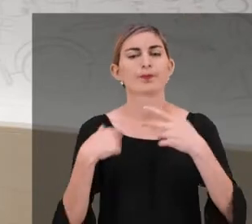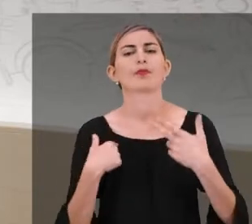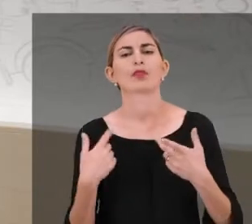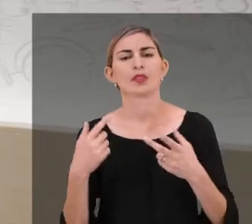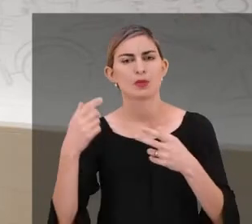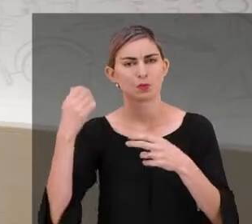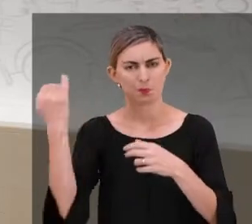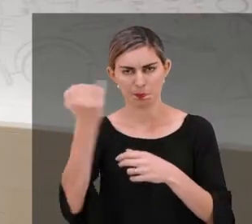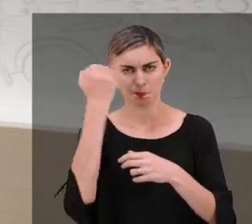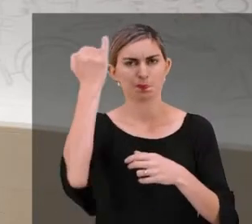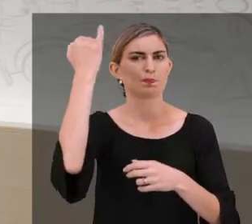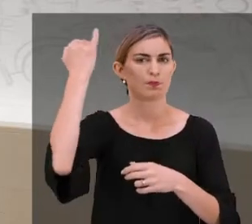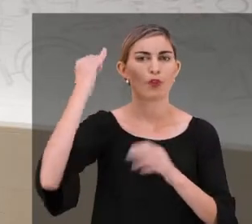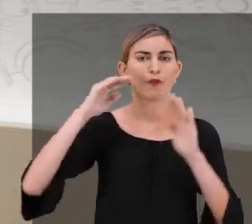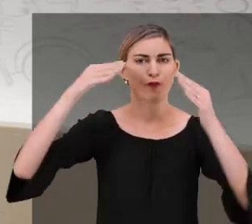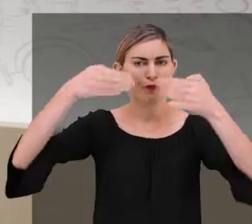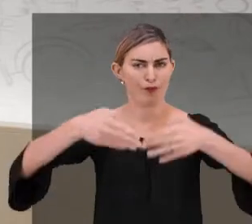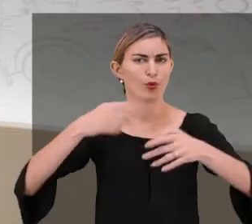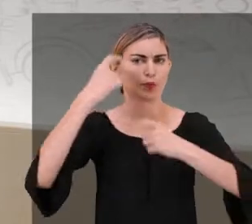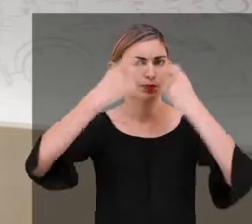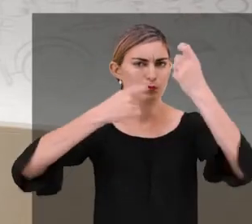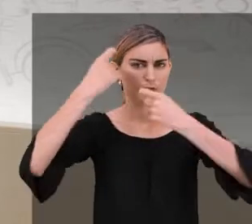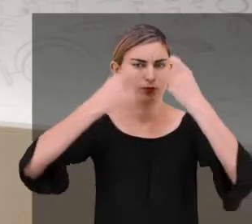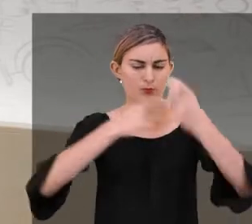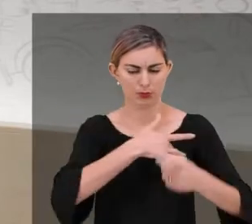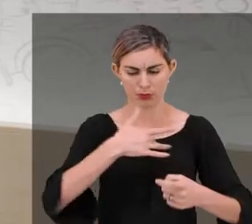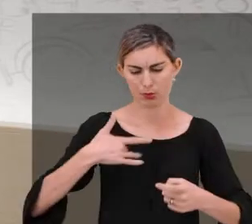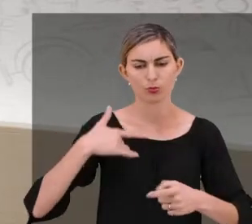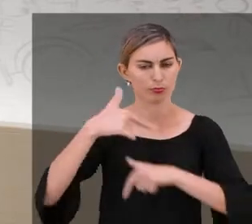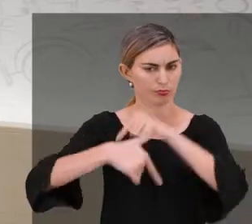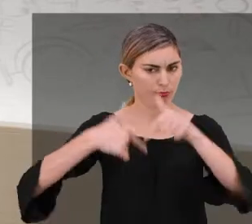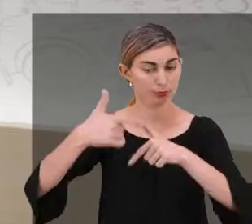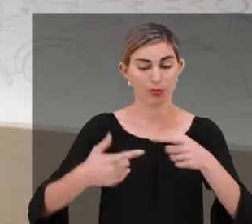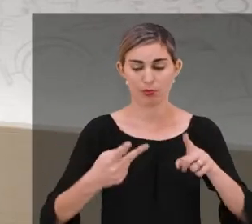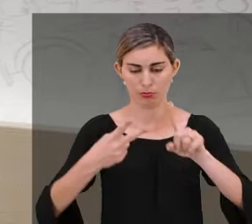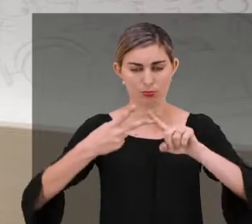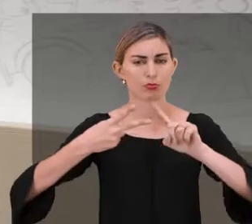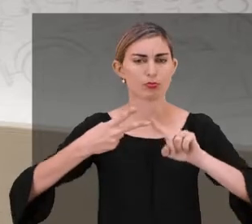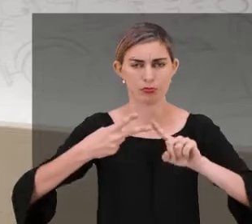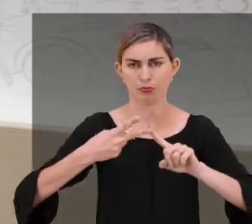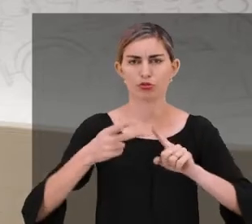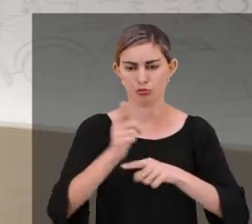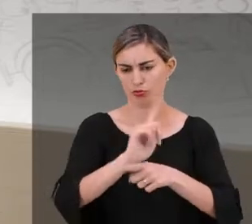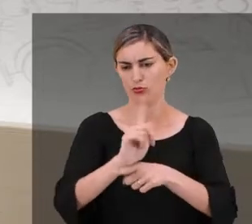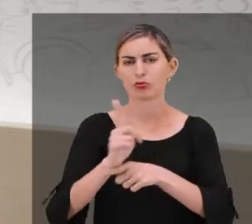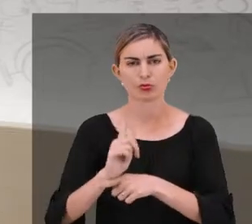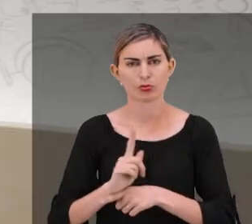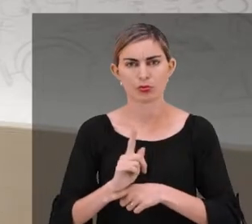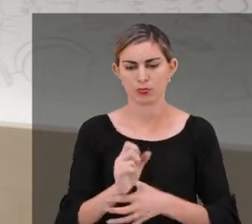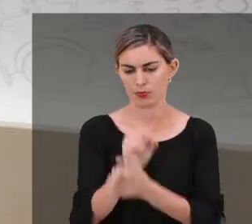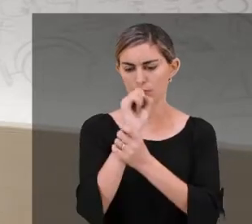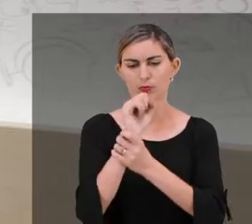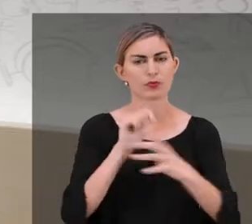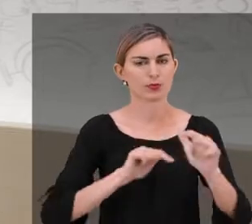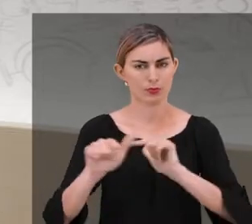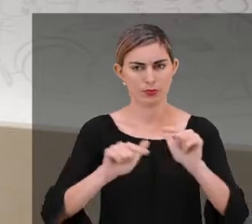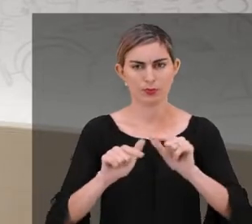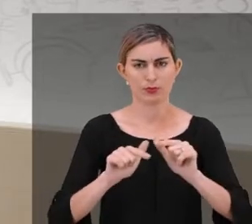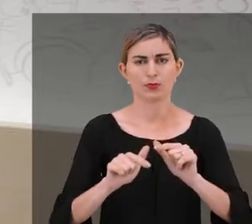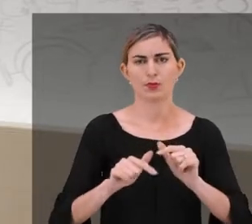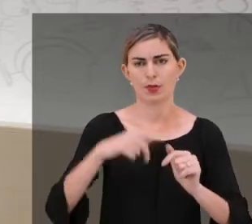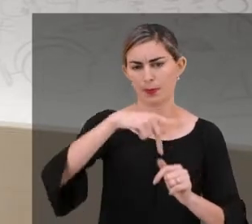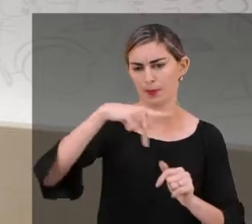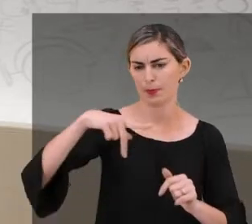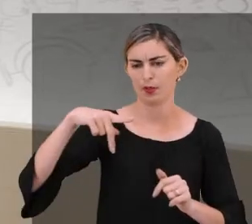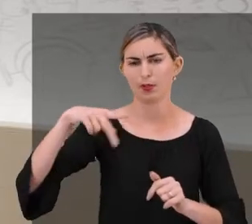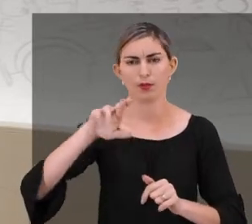fatores preponderantes e onde foi maior foco da preocupação com a saúde do trabalhador. A segunda, a gestão da segurança do trabalho, que vai